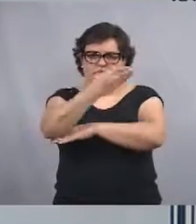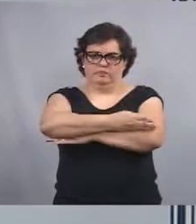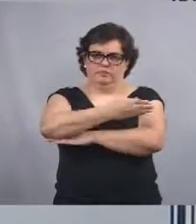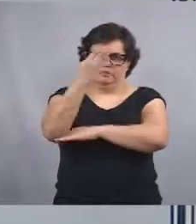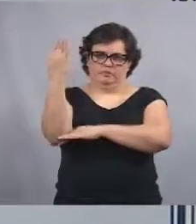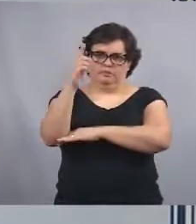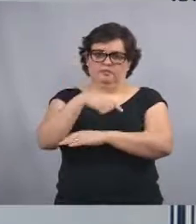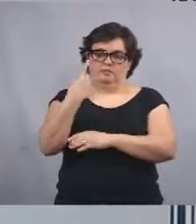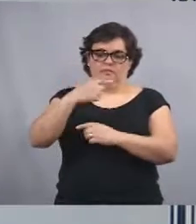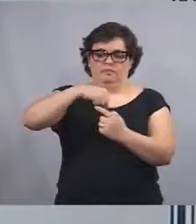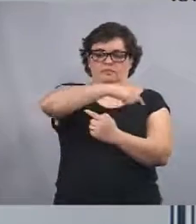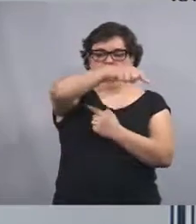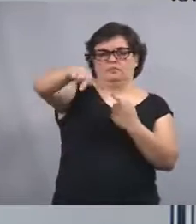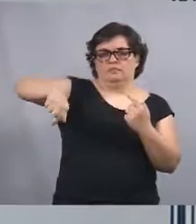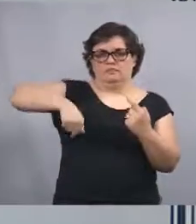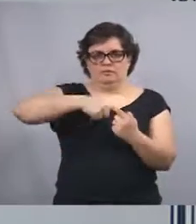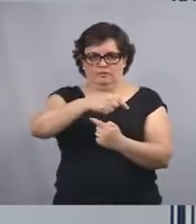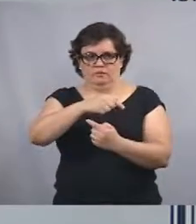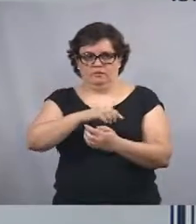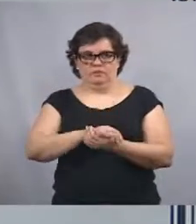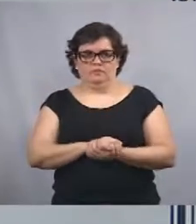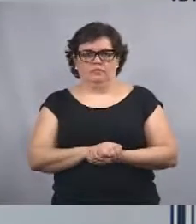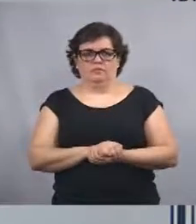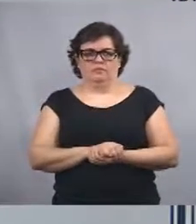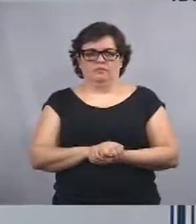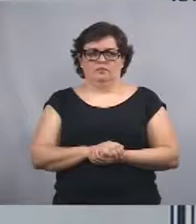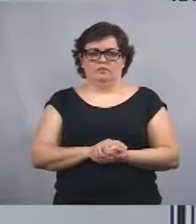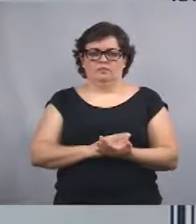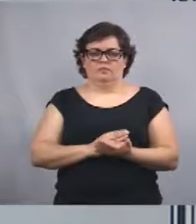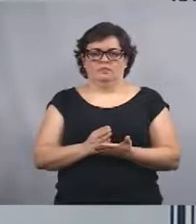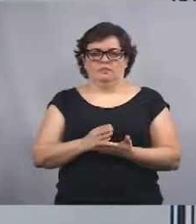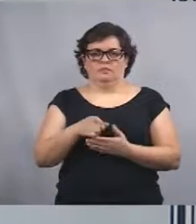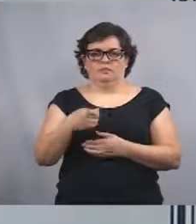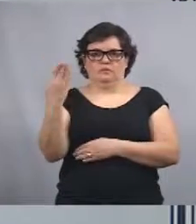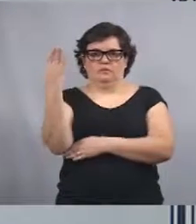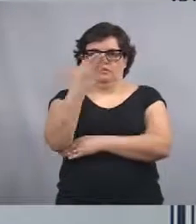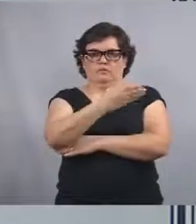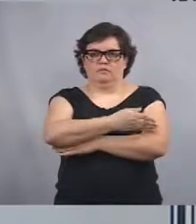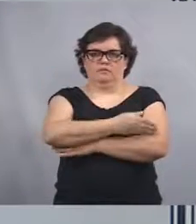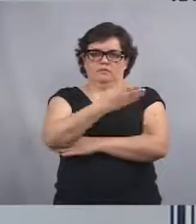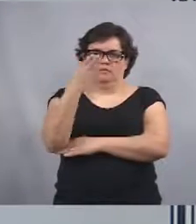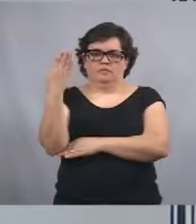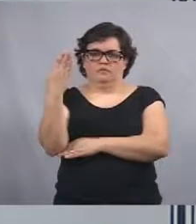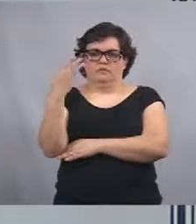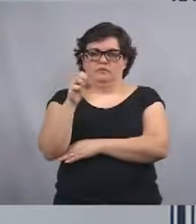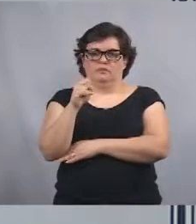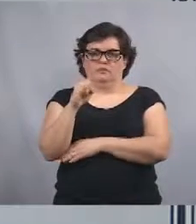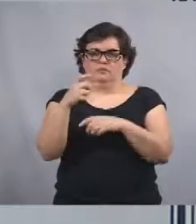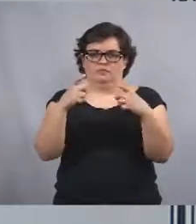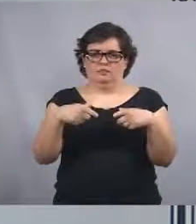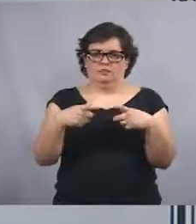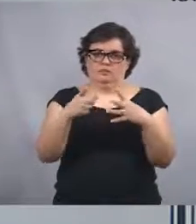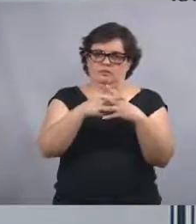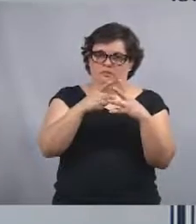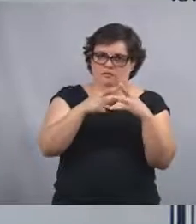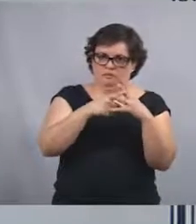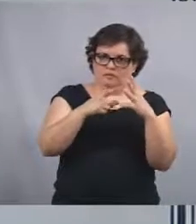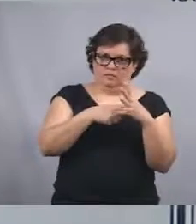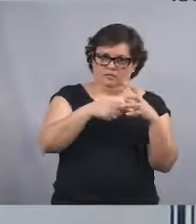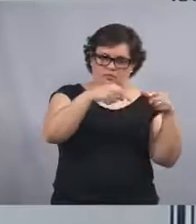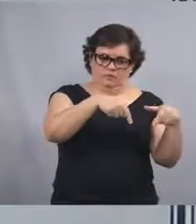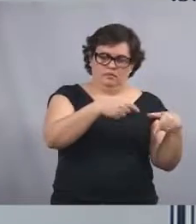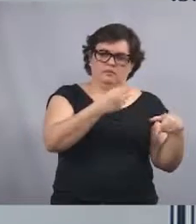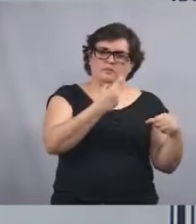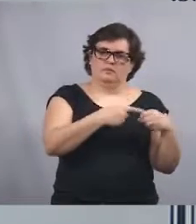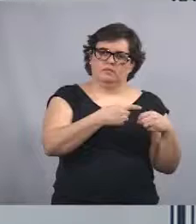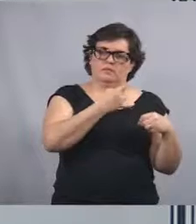região, no nosso perímetro. A princípio, esse pedágio ele se colocaria entre Marília, a cidade, a área urbana,